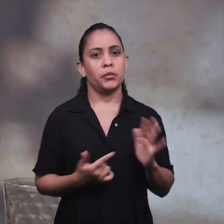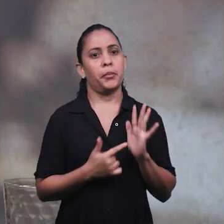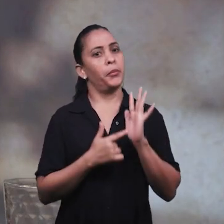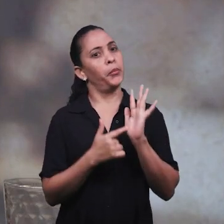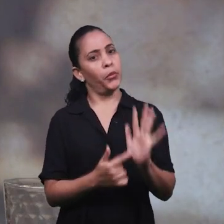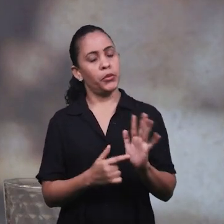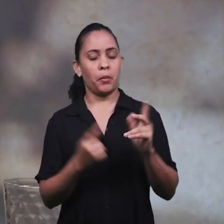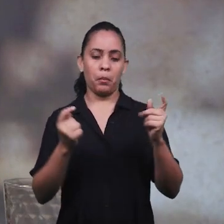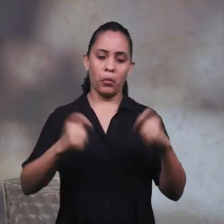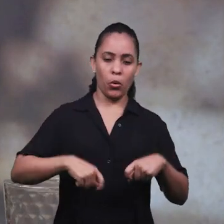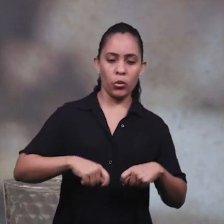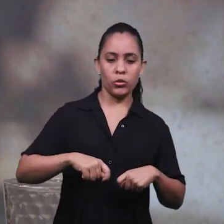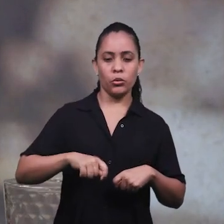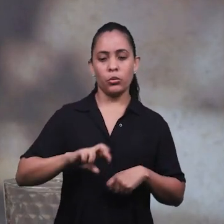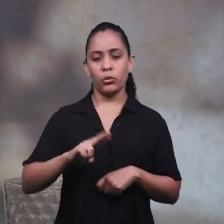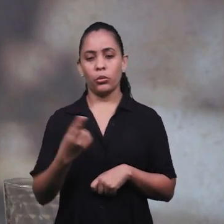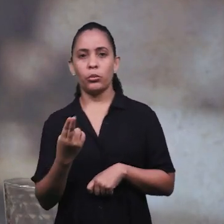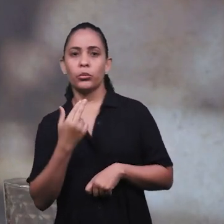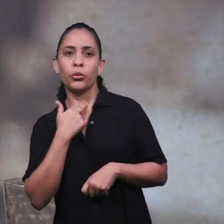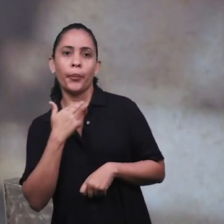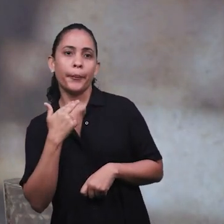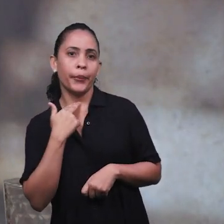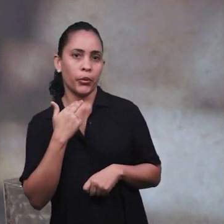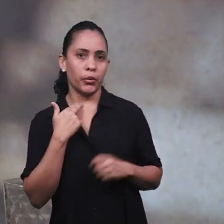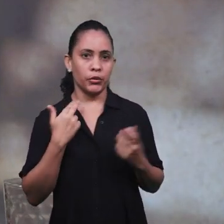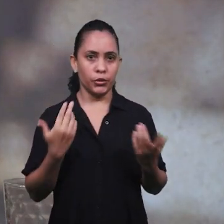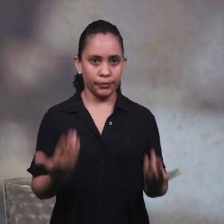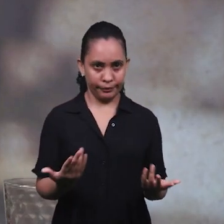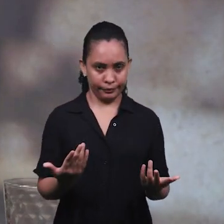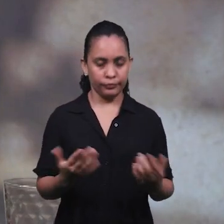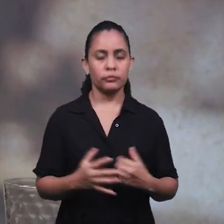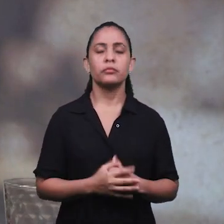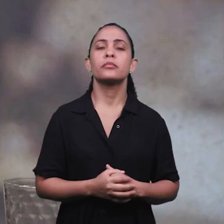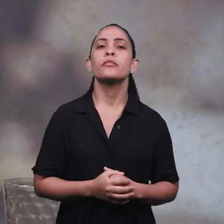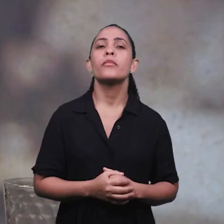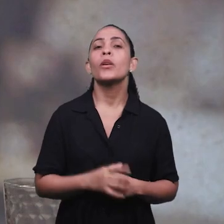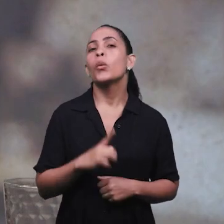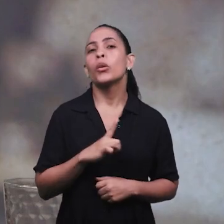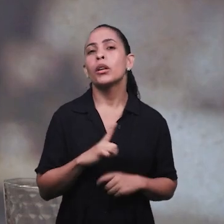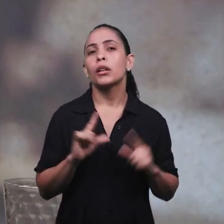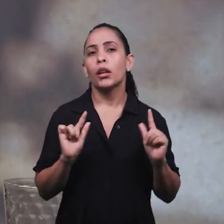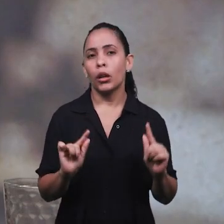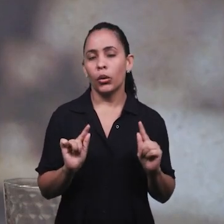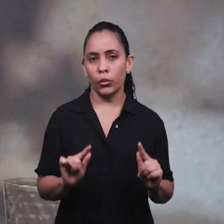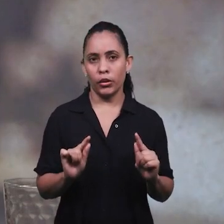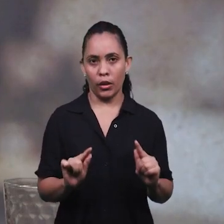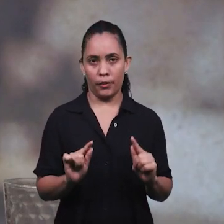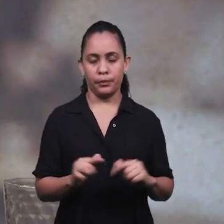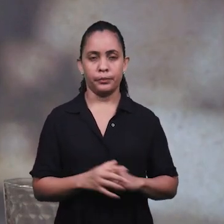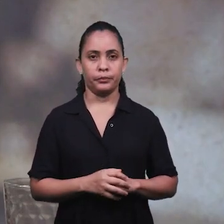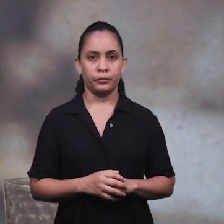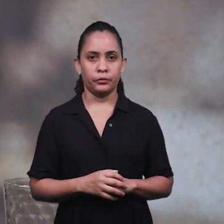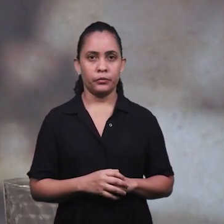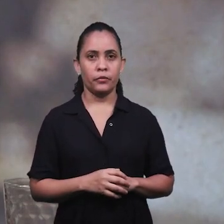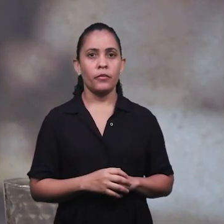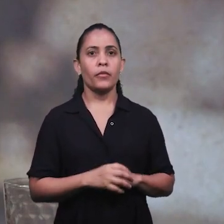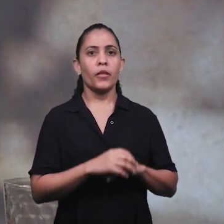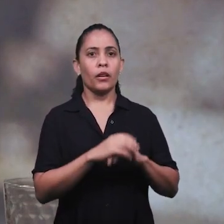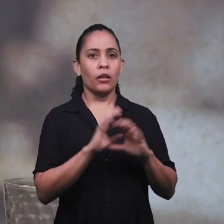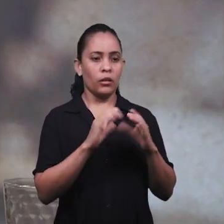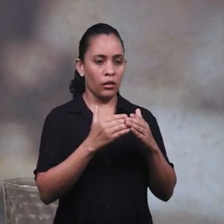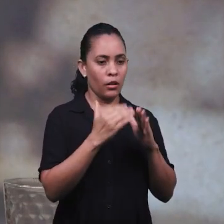fale o que pode e o que não pode a respeito de animais no condomínio. O que existe é uma construção